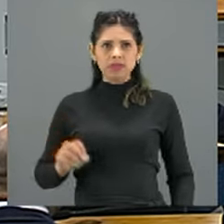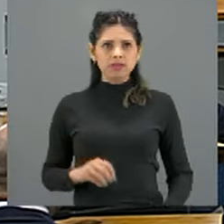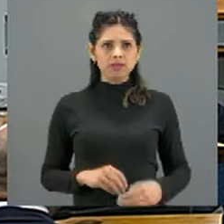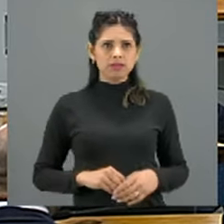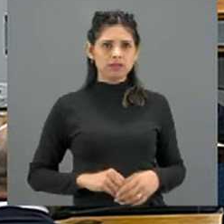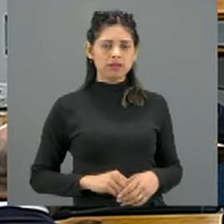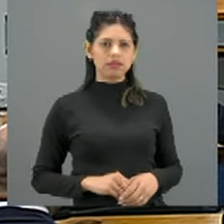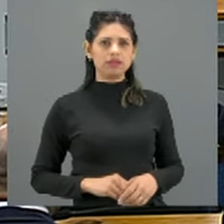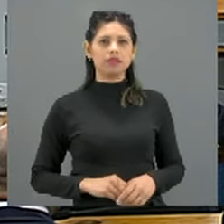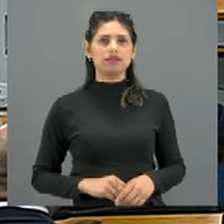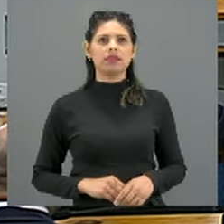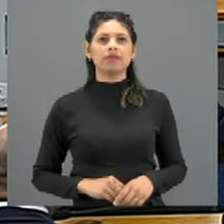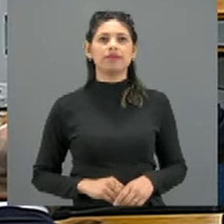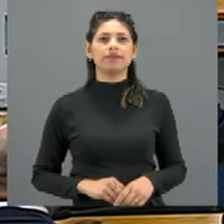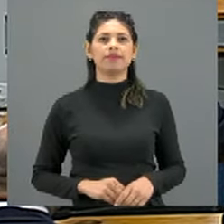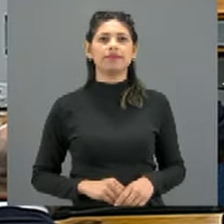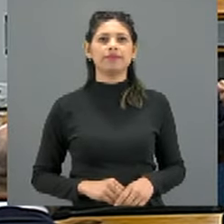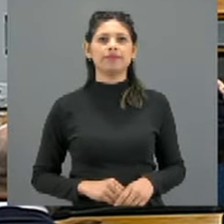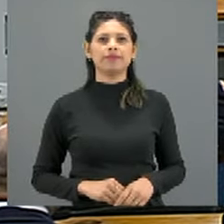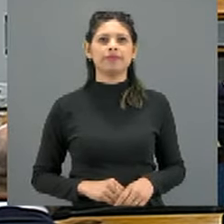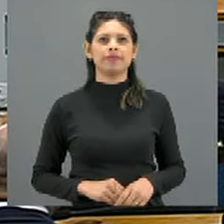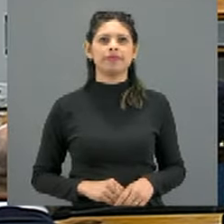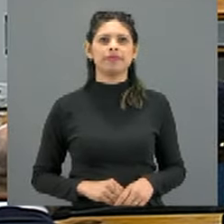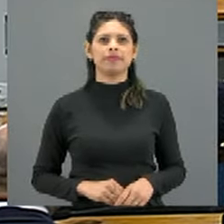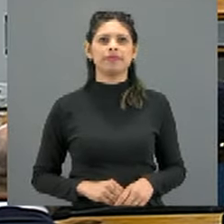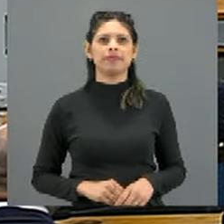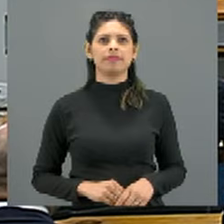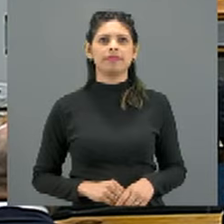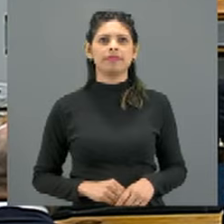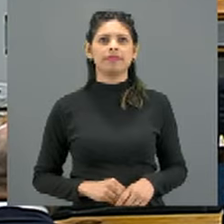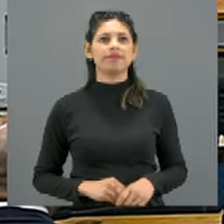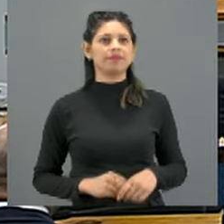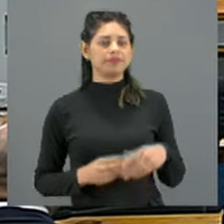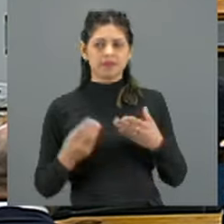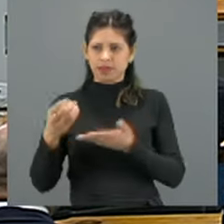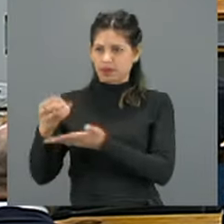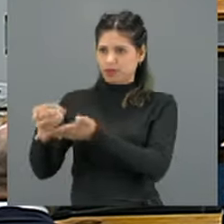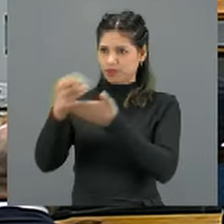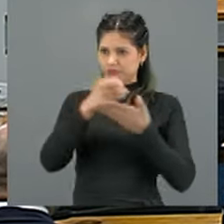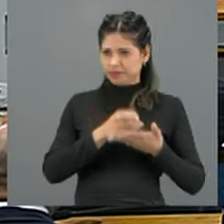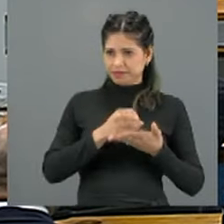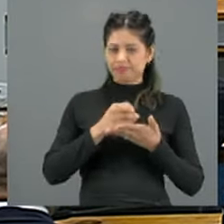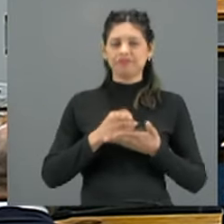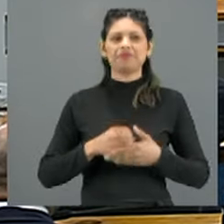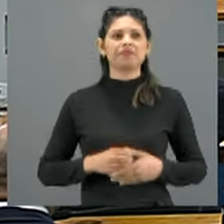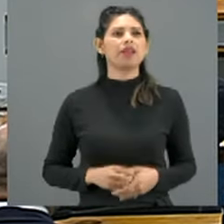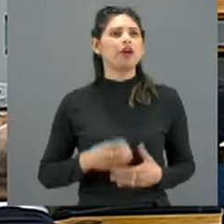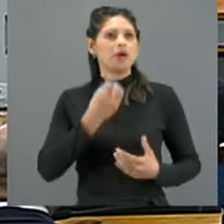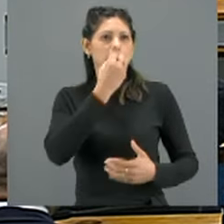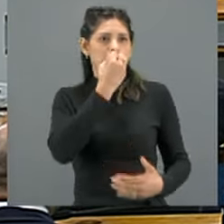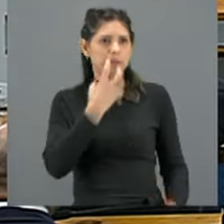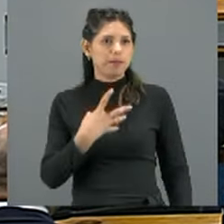Tá trocado aqui. Tá trocado aí. Senador Mauro. Bom dia, senador Plínio,